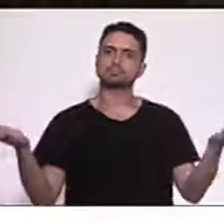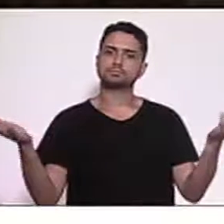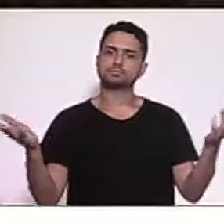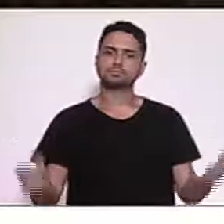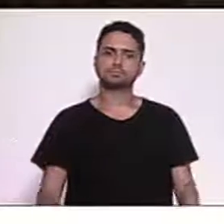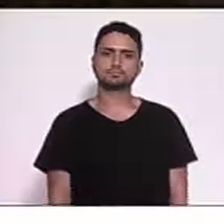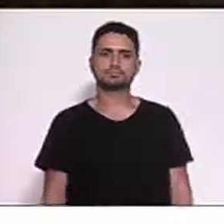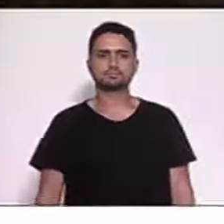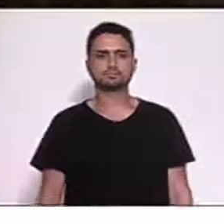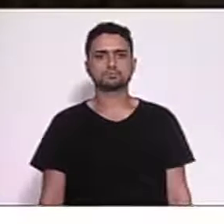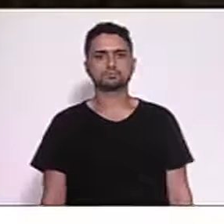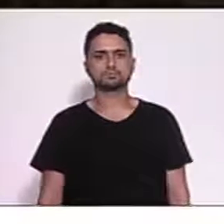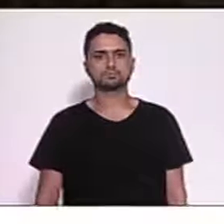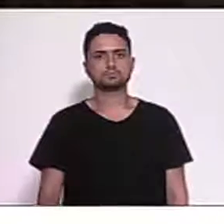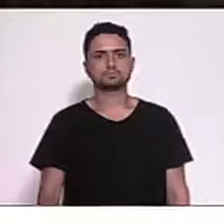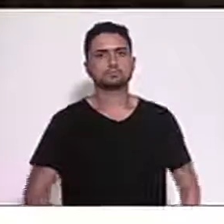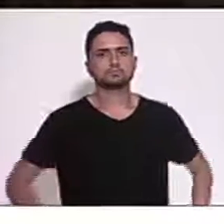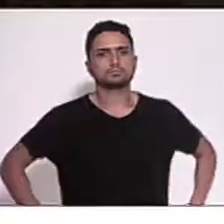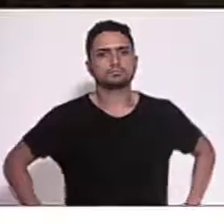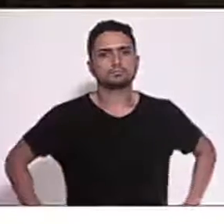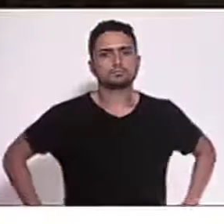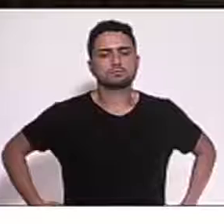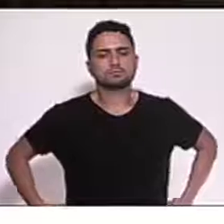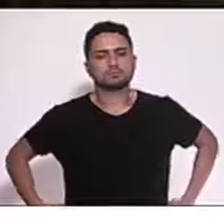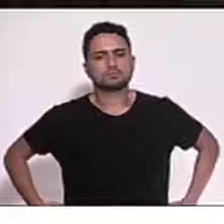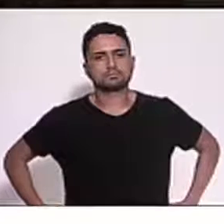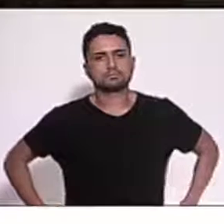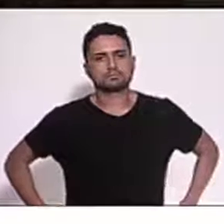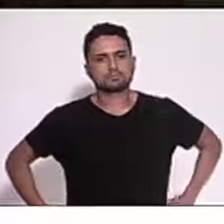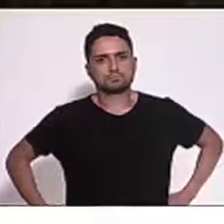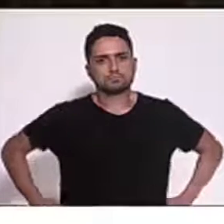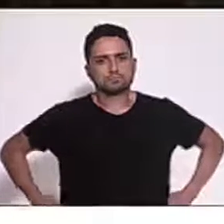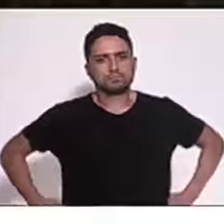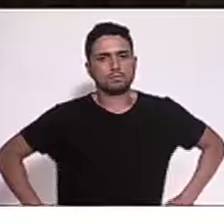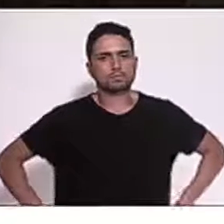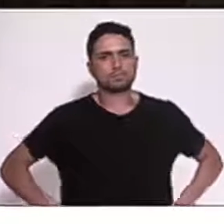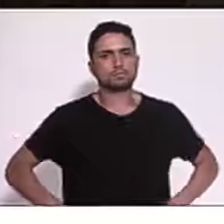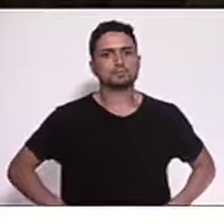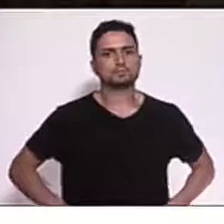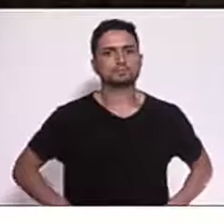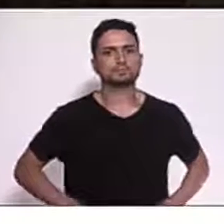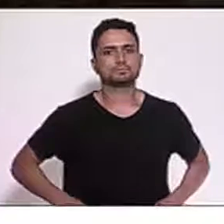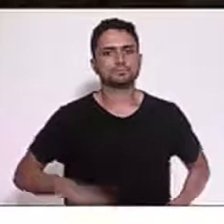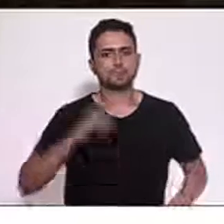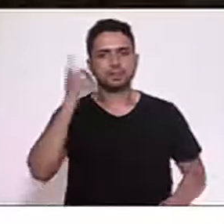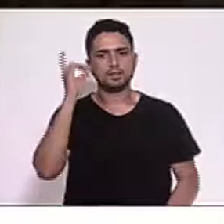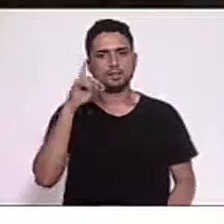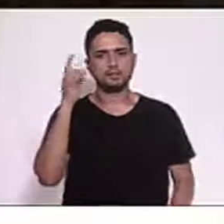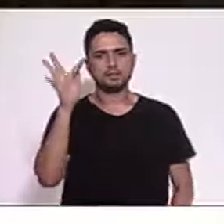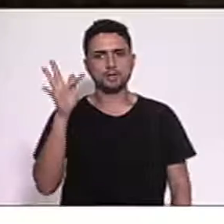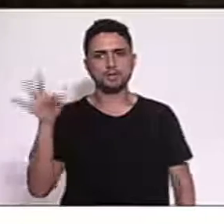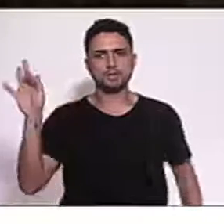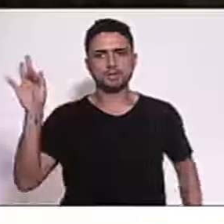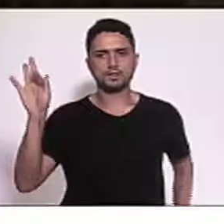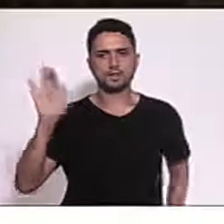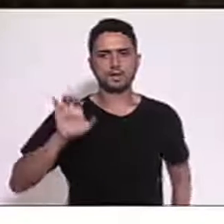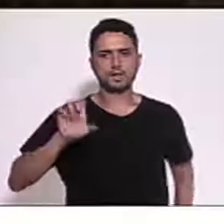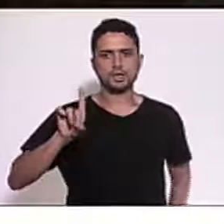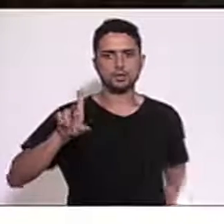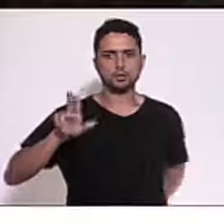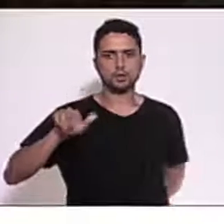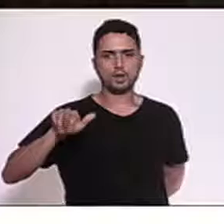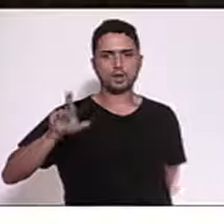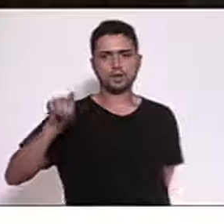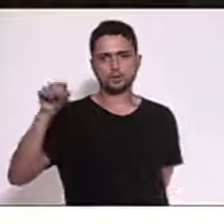da ação da atividade política. O deputado federal Eduardo